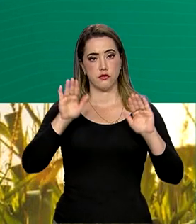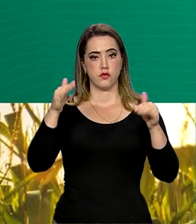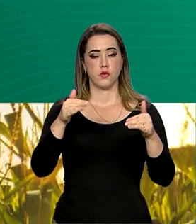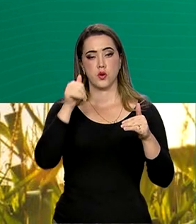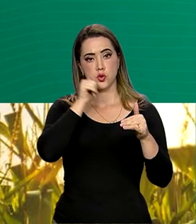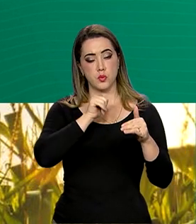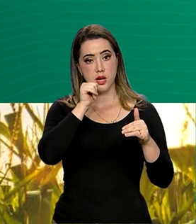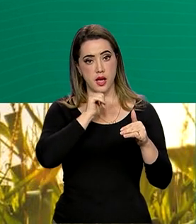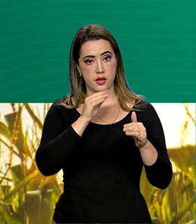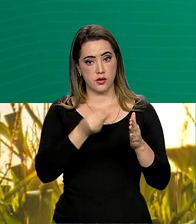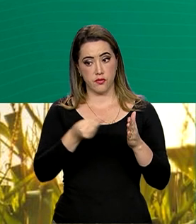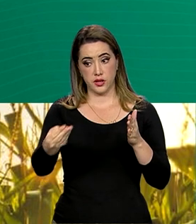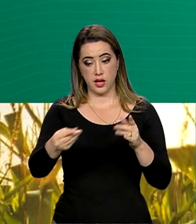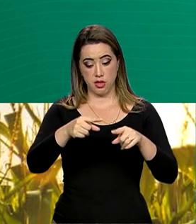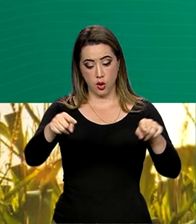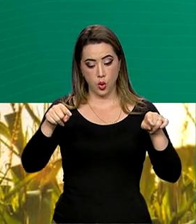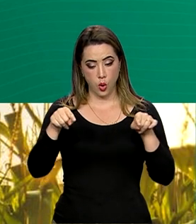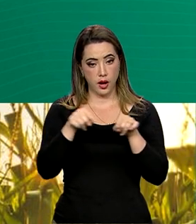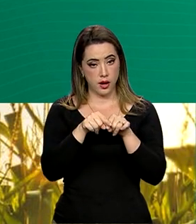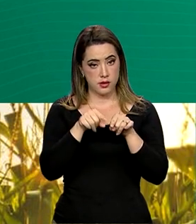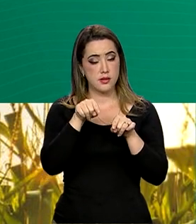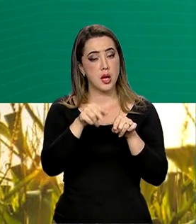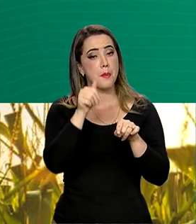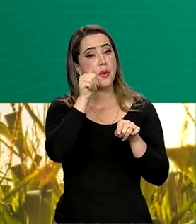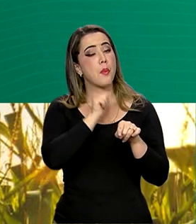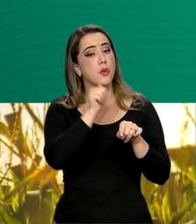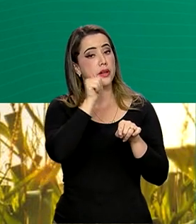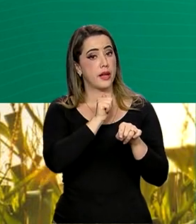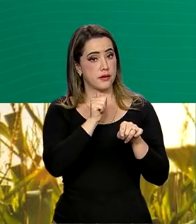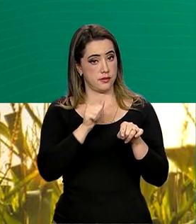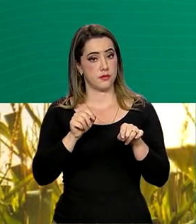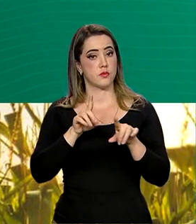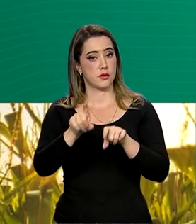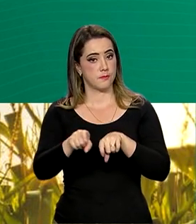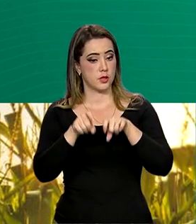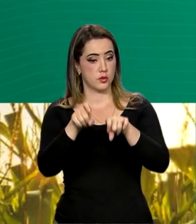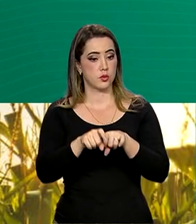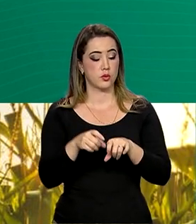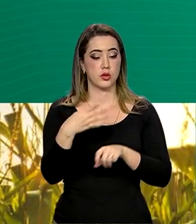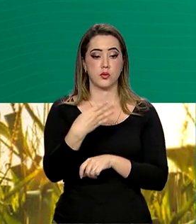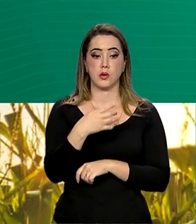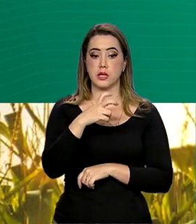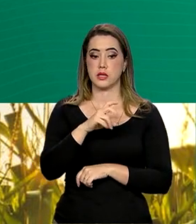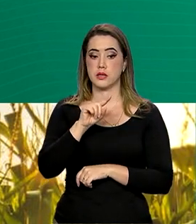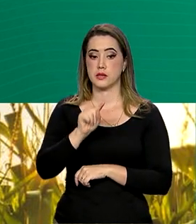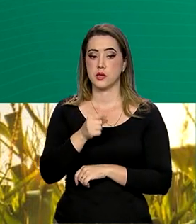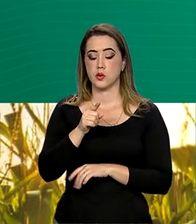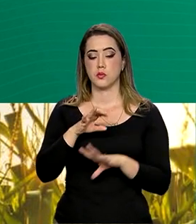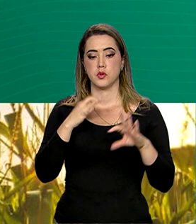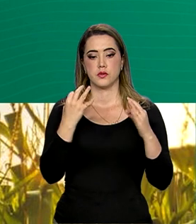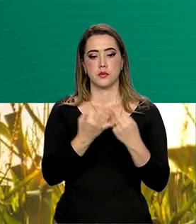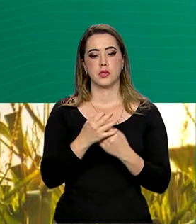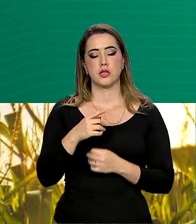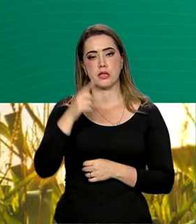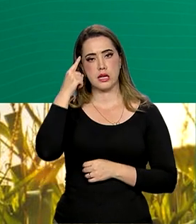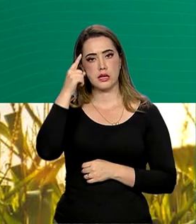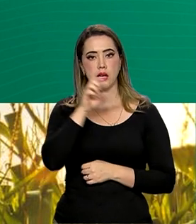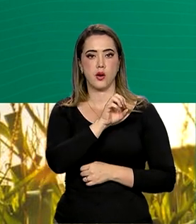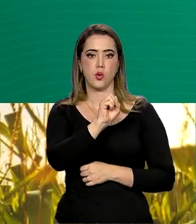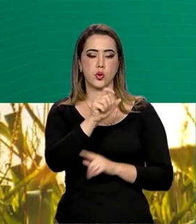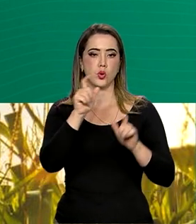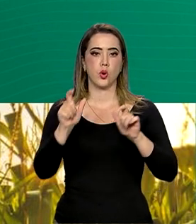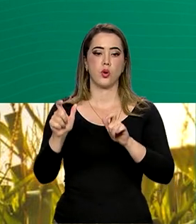lotes para mulheres do campo e beneficiar cerca de 45 mil famílias. A ideia é criar 8 assentamentos